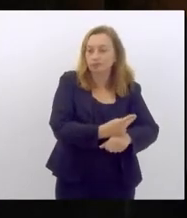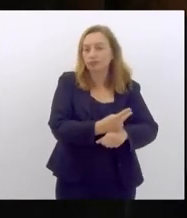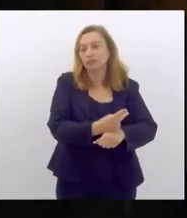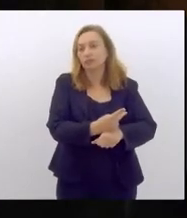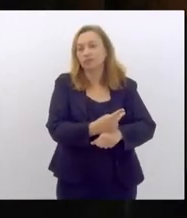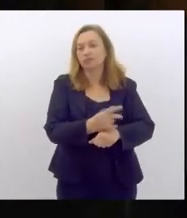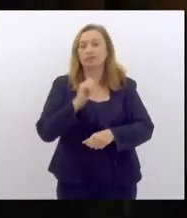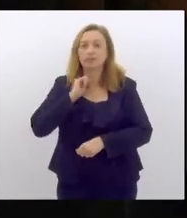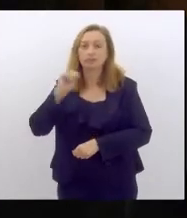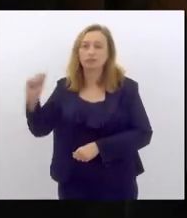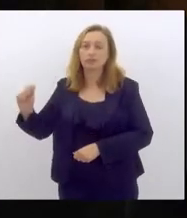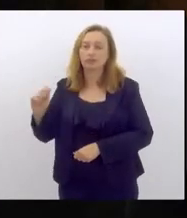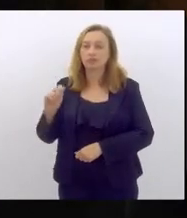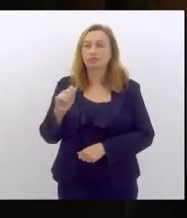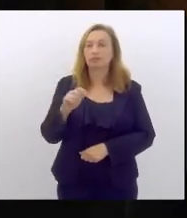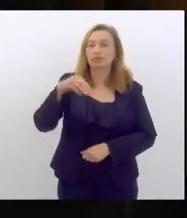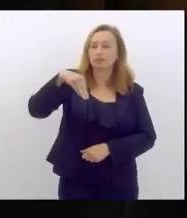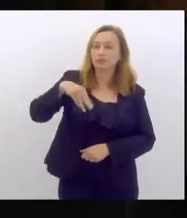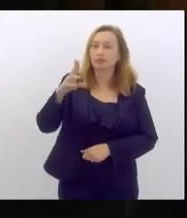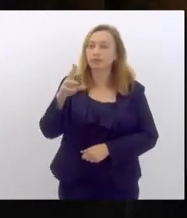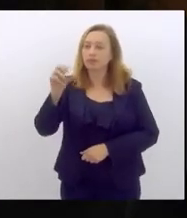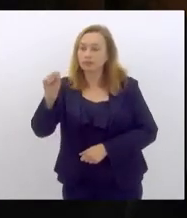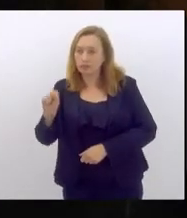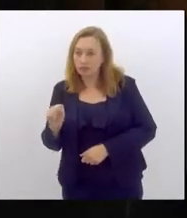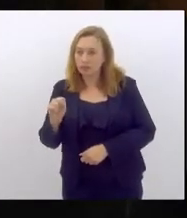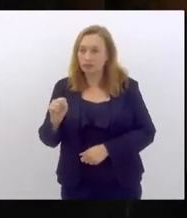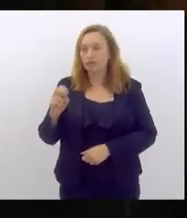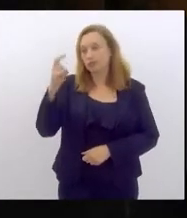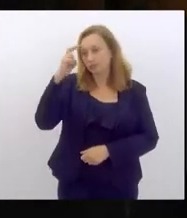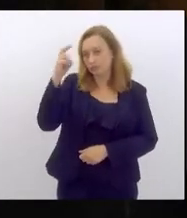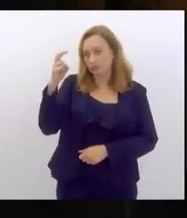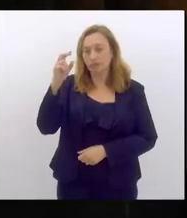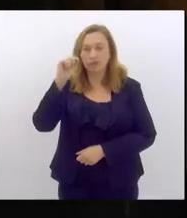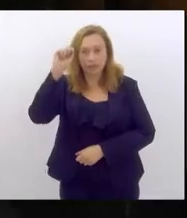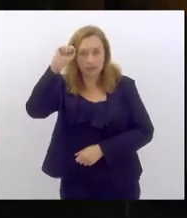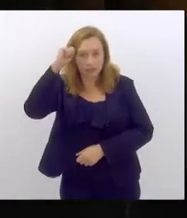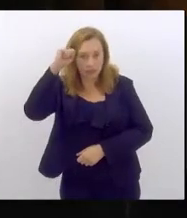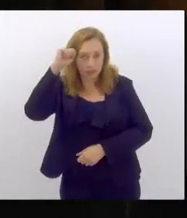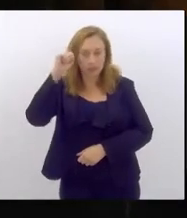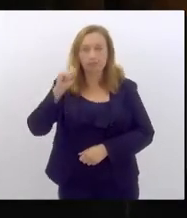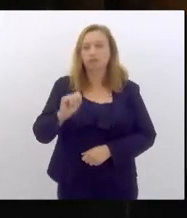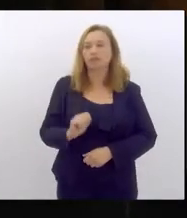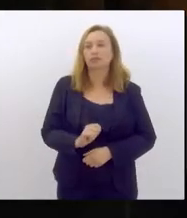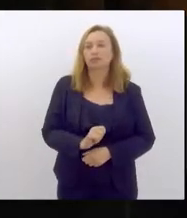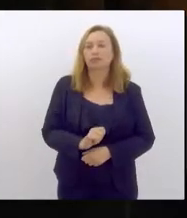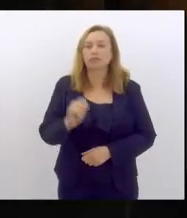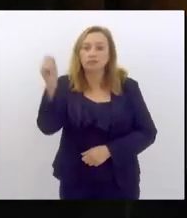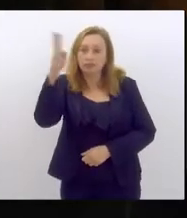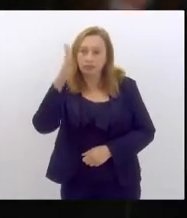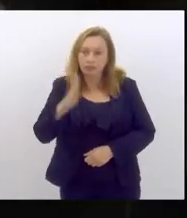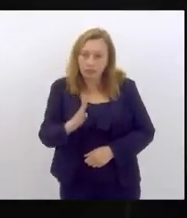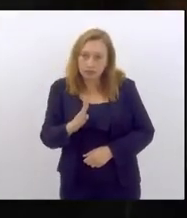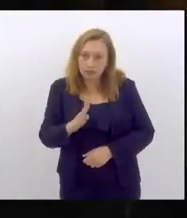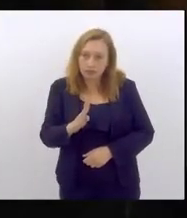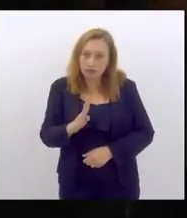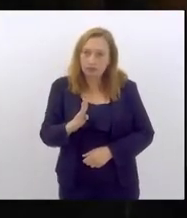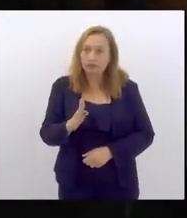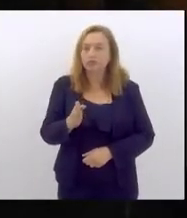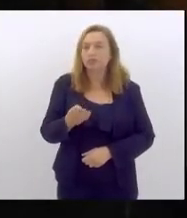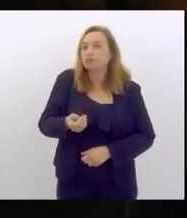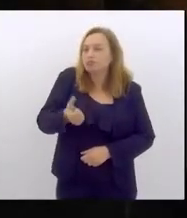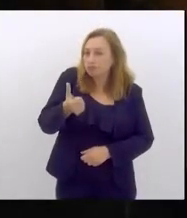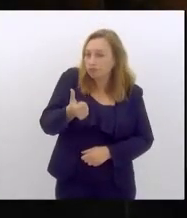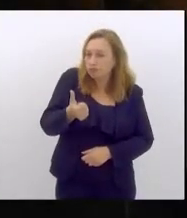querido Muniz Sodré. Muniz Sodré, que é um intelectual negro no âmbito do Brasil, que é um dos